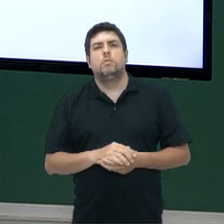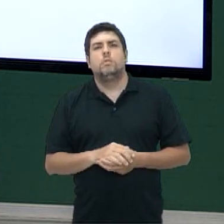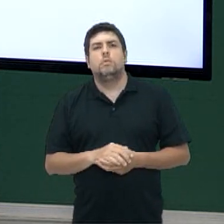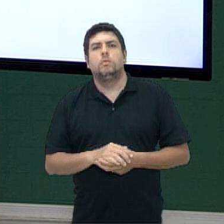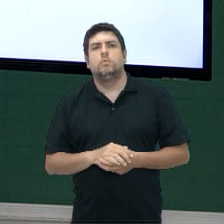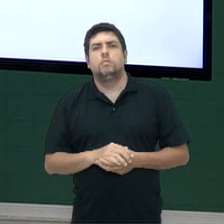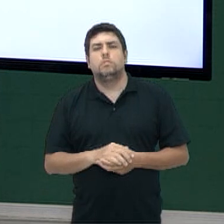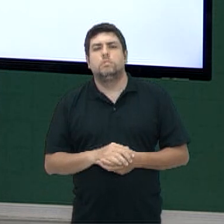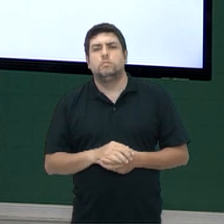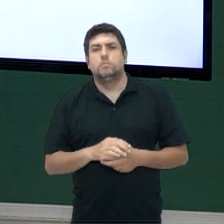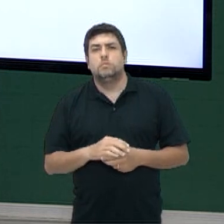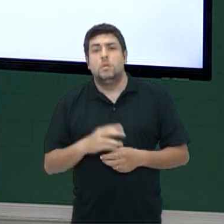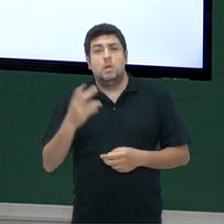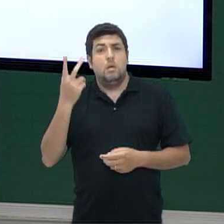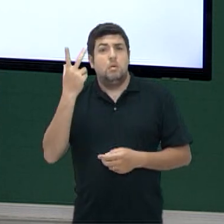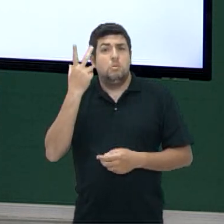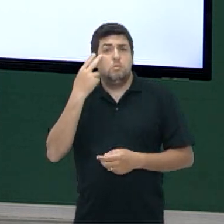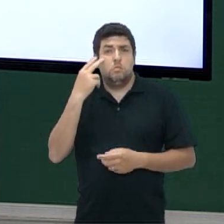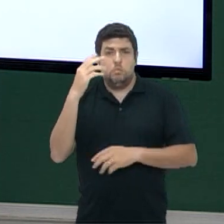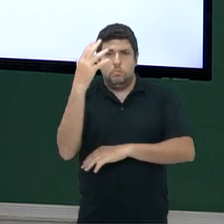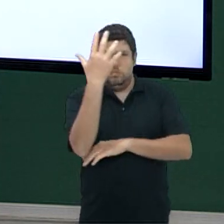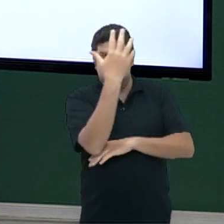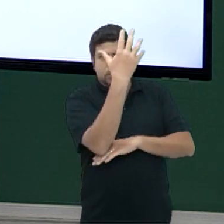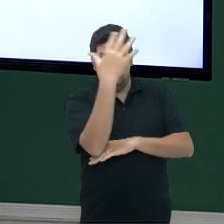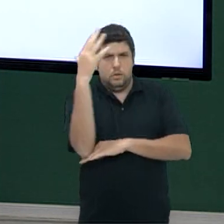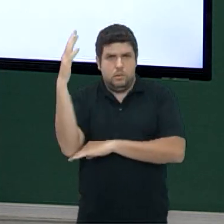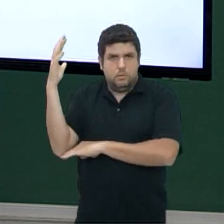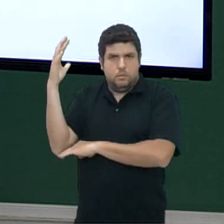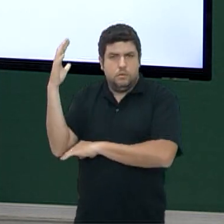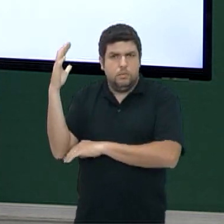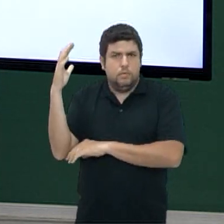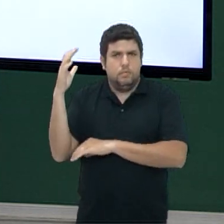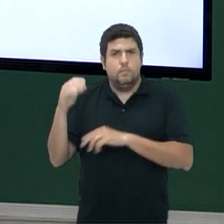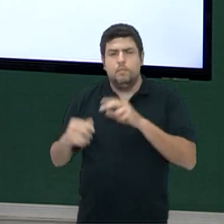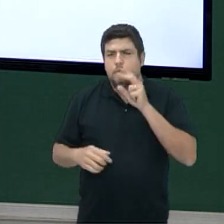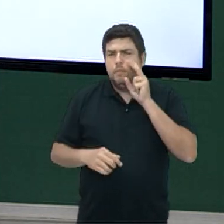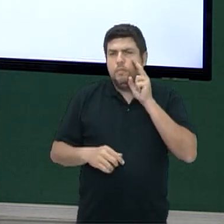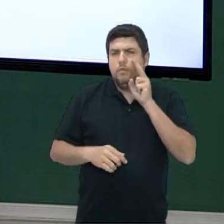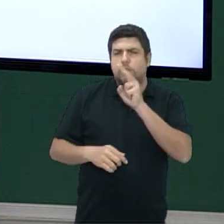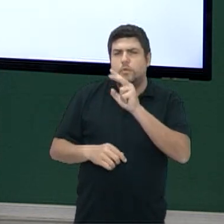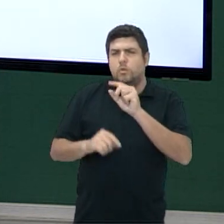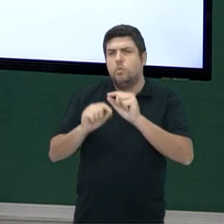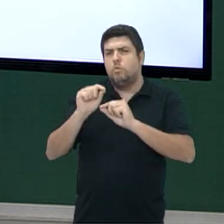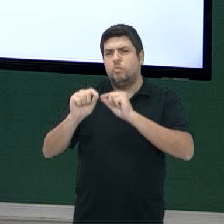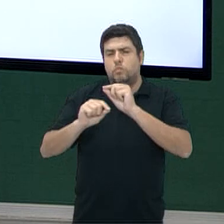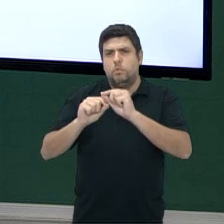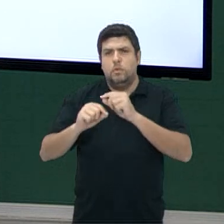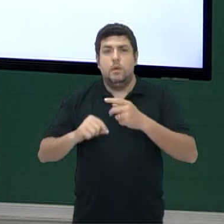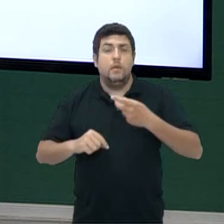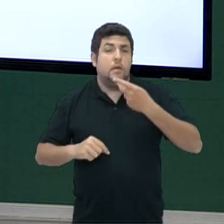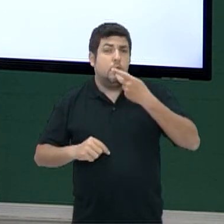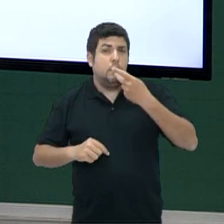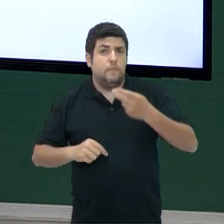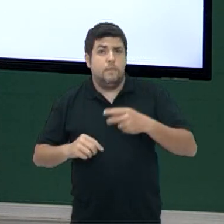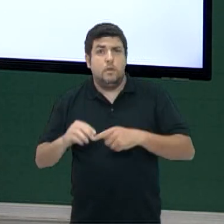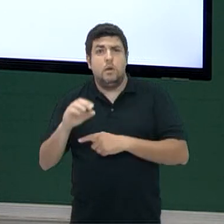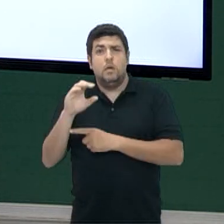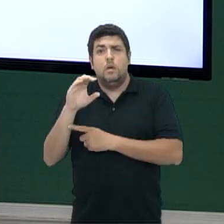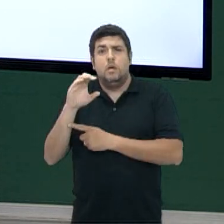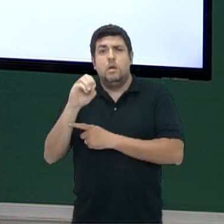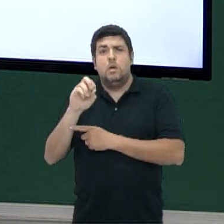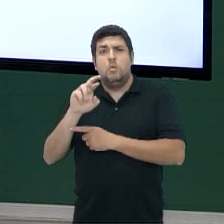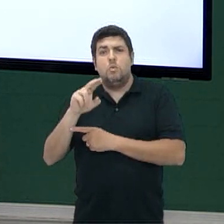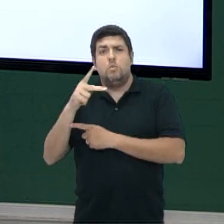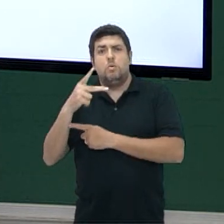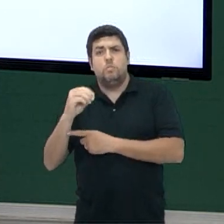a gente vê na natureza normalmente? Nós temos, por exemplo, objetos, corpos, eu falo corpo aqui, né, mas imagina que é um carro, uma